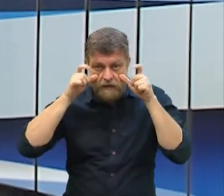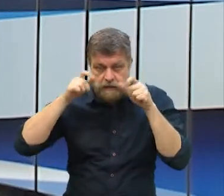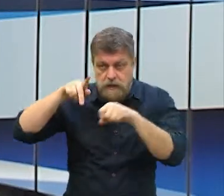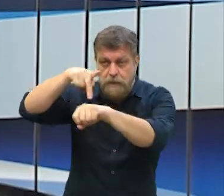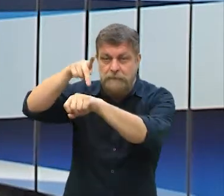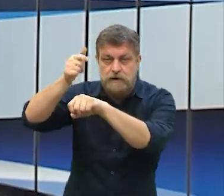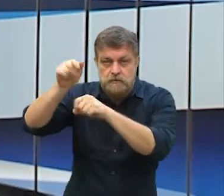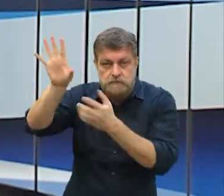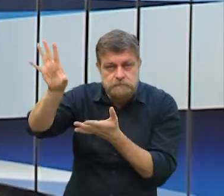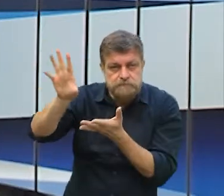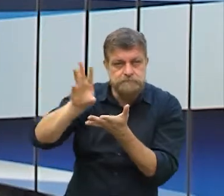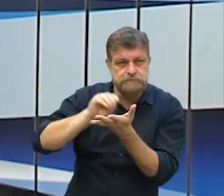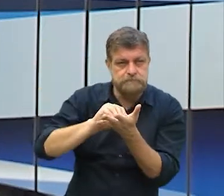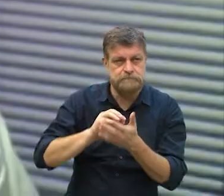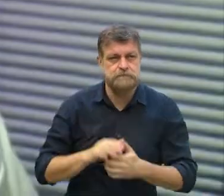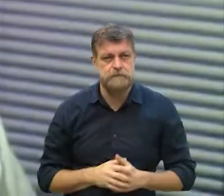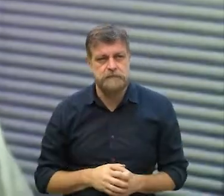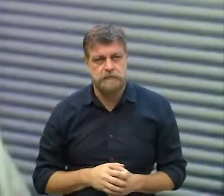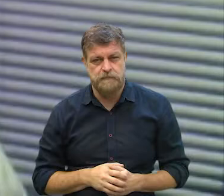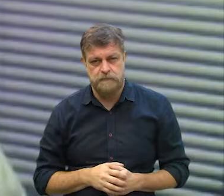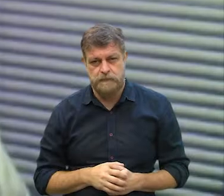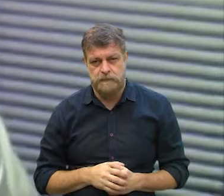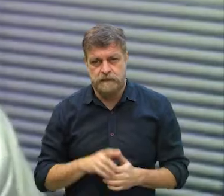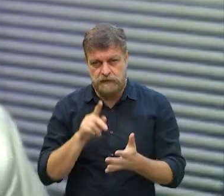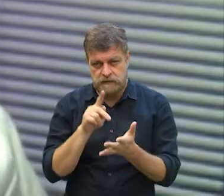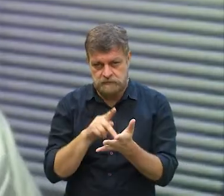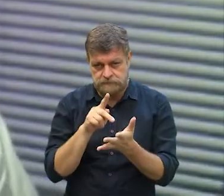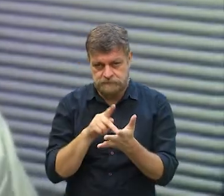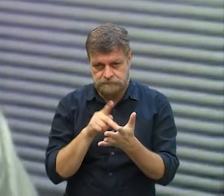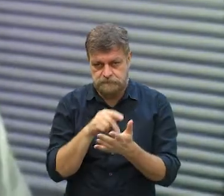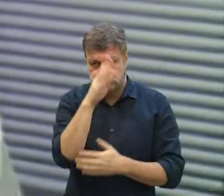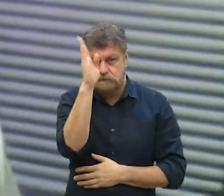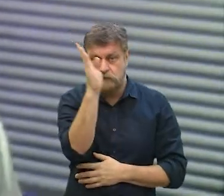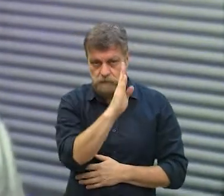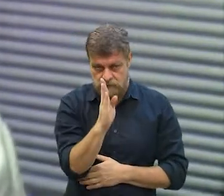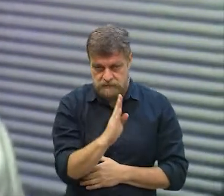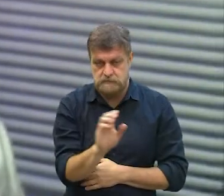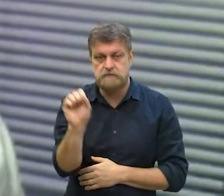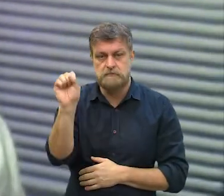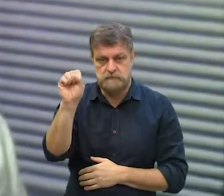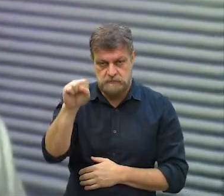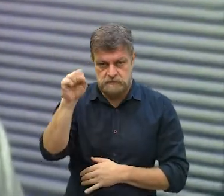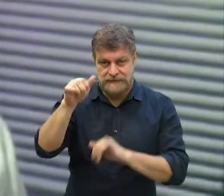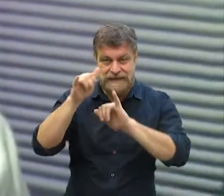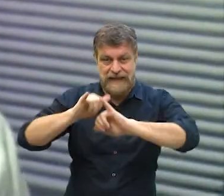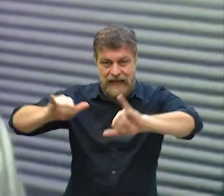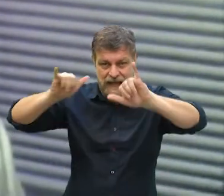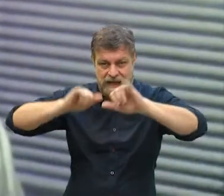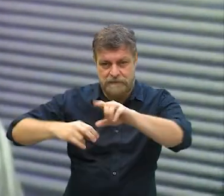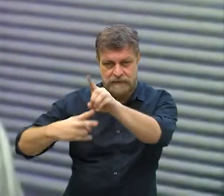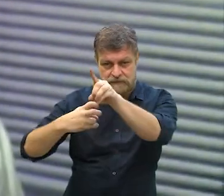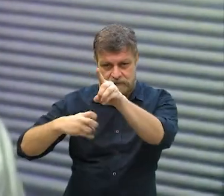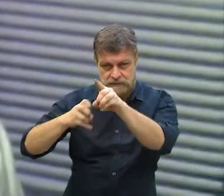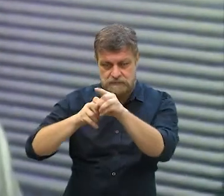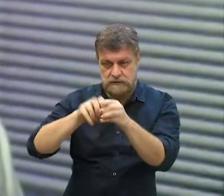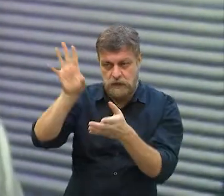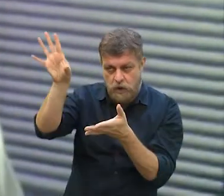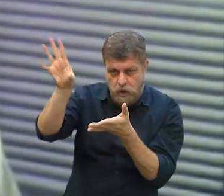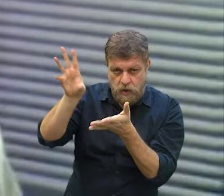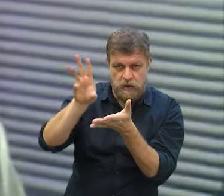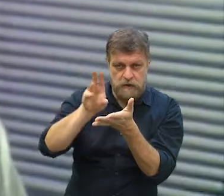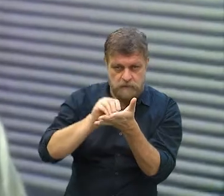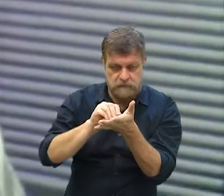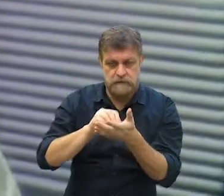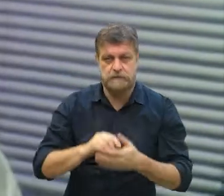que acontece nos outros lugares? Na verdade, o Brasil ele segue o exemplo, né? Nessa campanha específica de